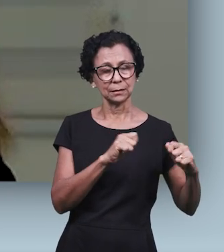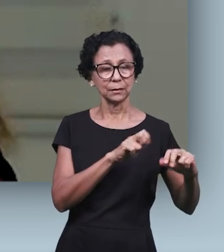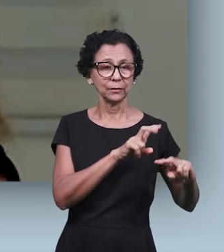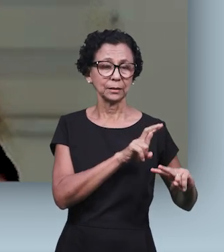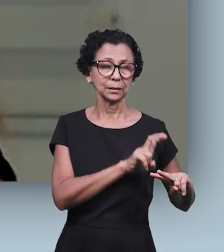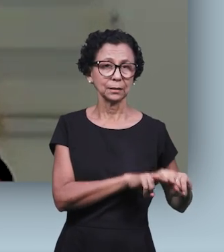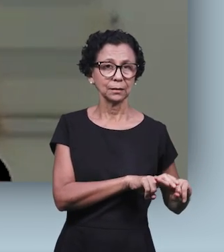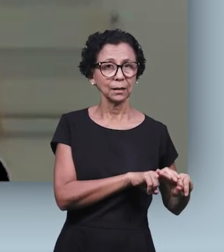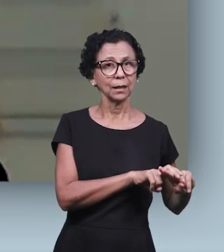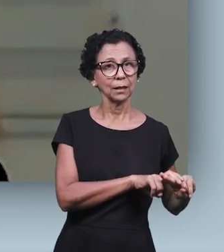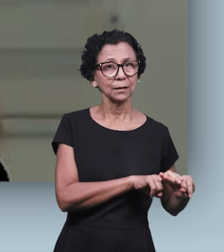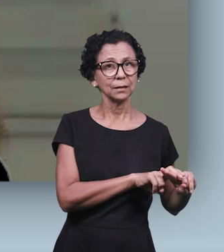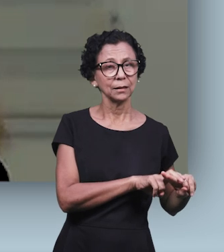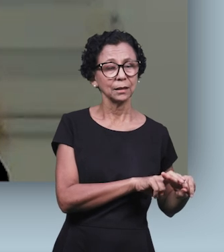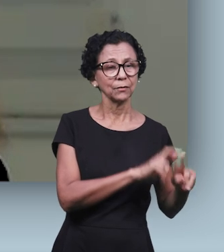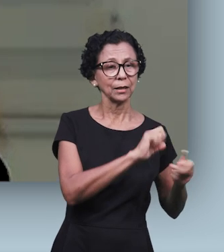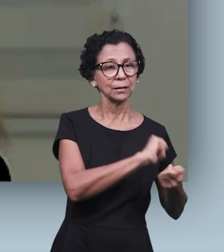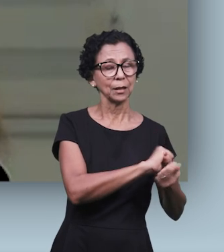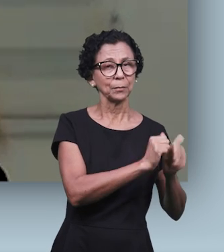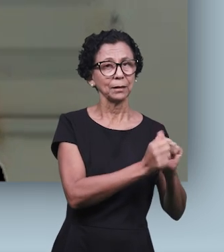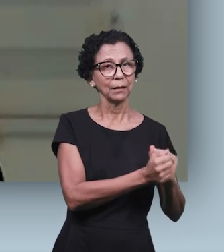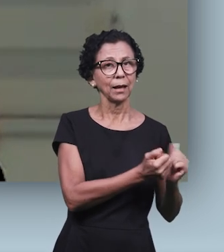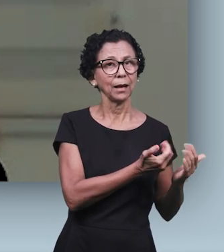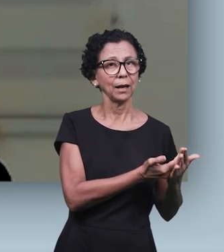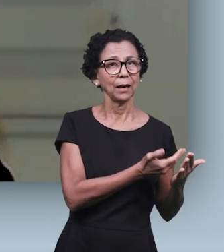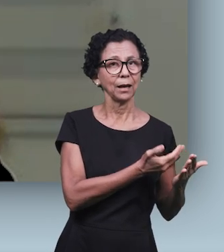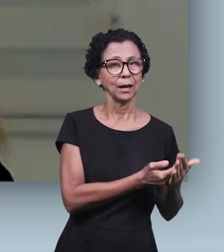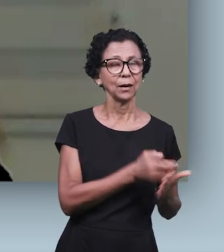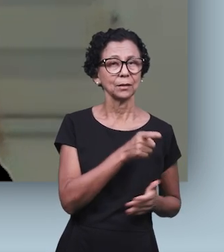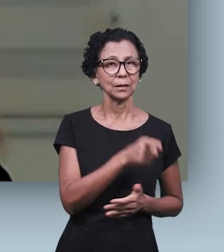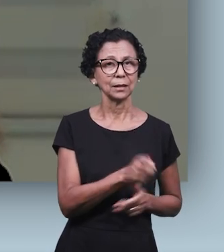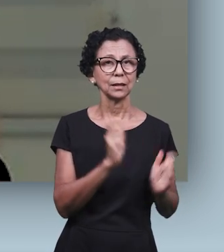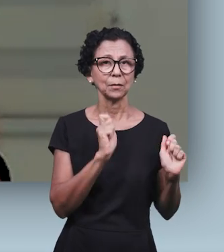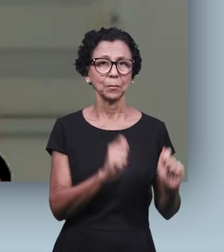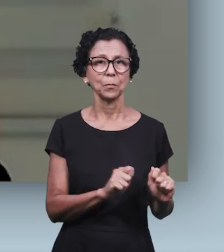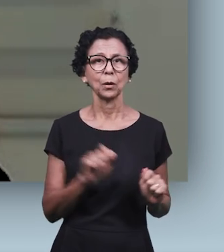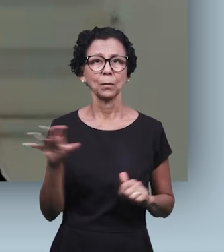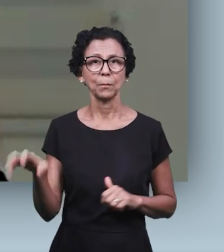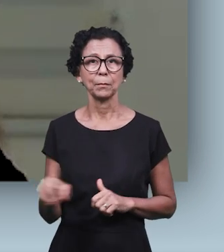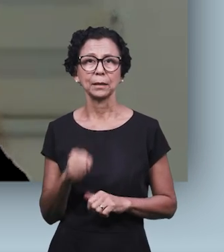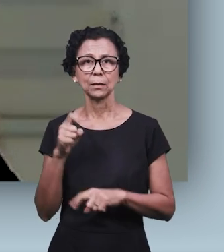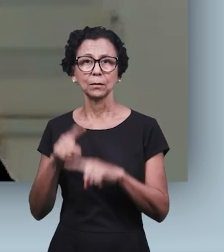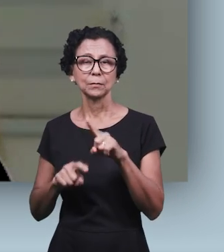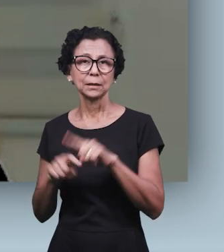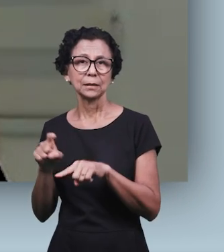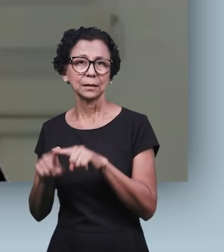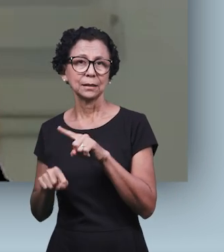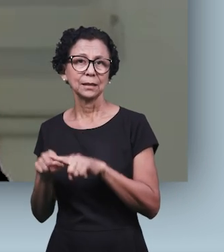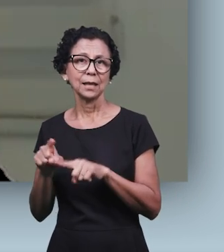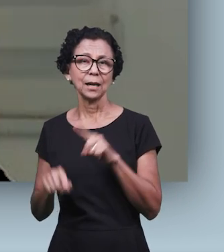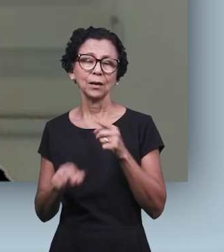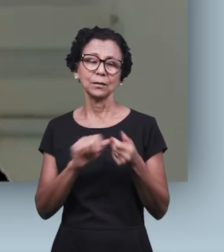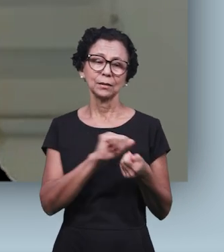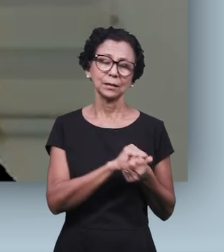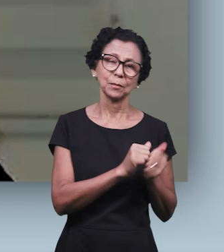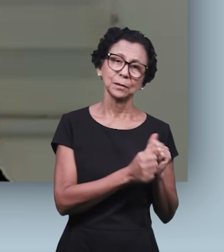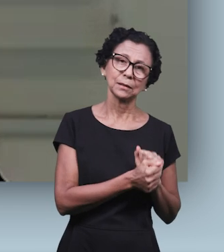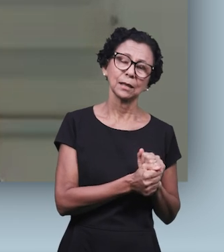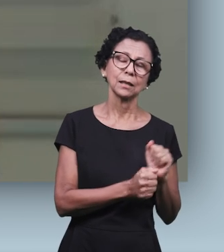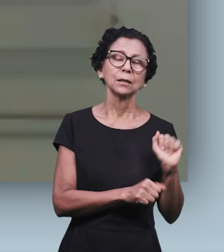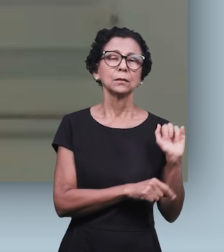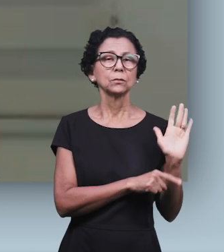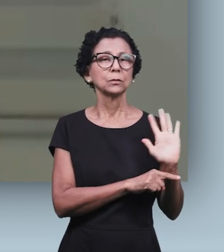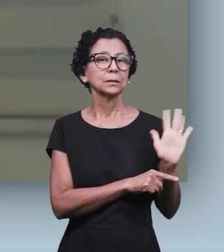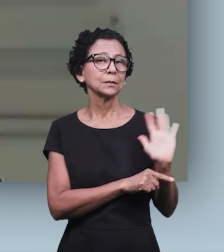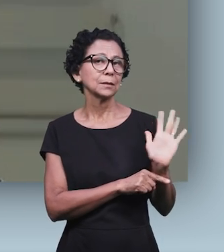caso, né? E vai dar a aula ali adaptada. Essa aula, a irmã pode pegar todo o material que a equipe faz adaptado.